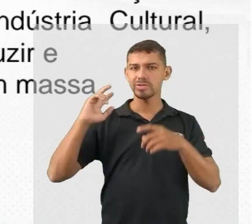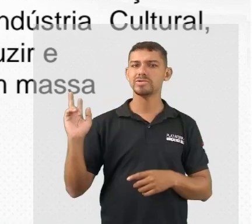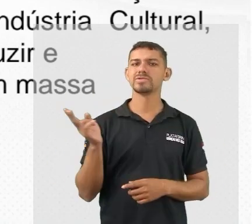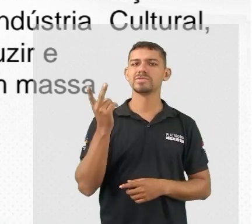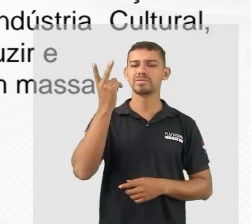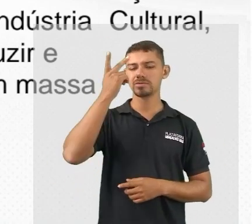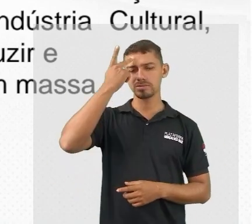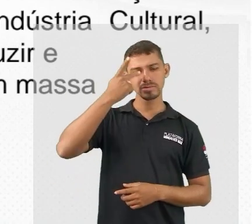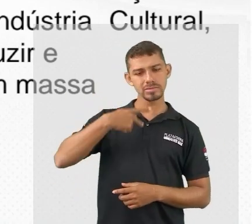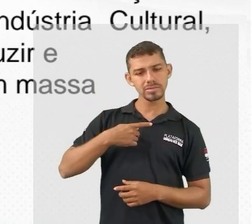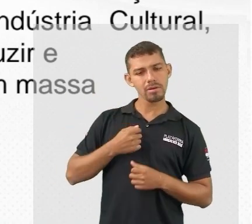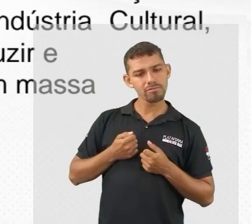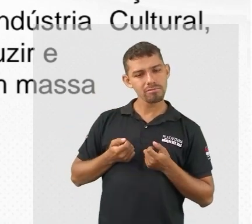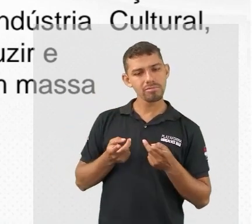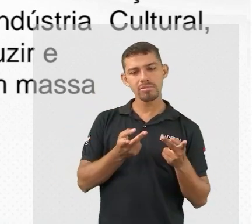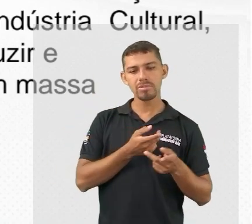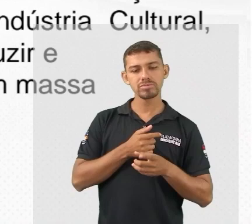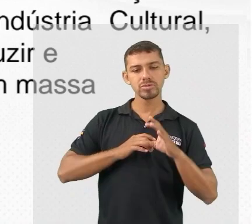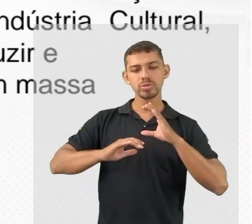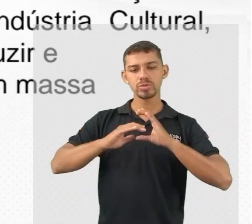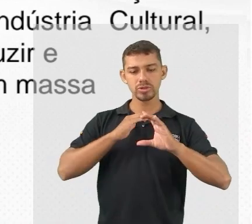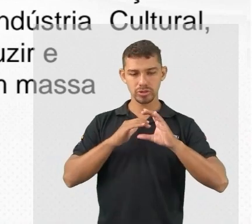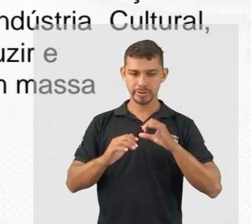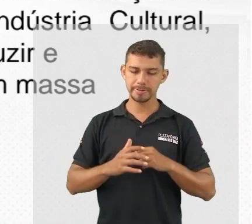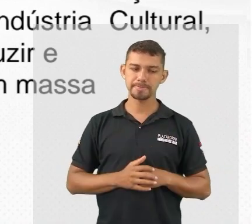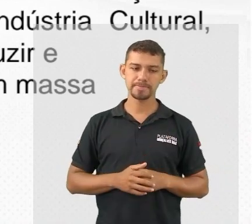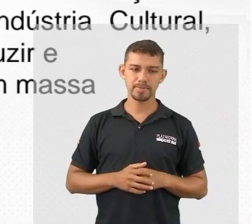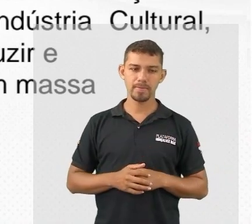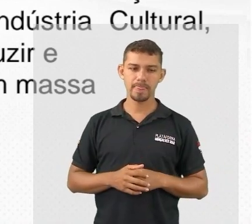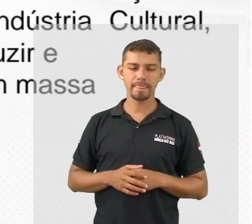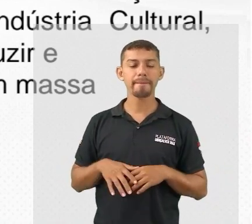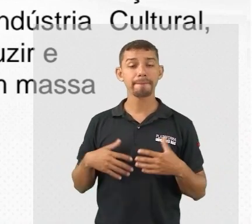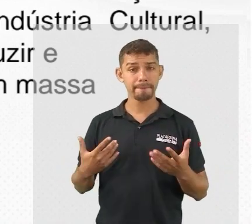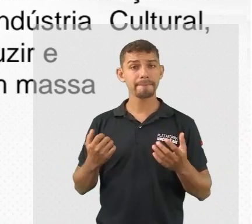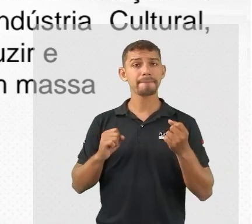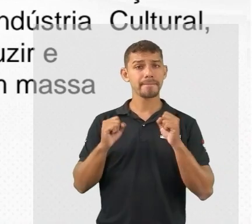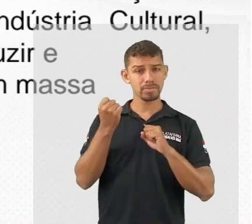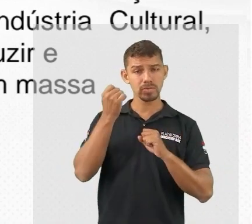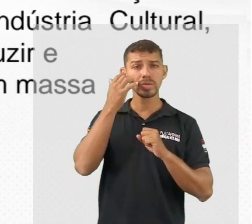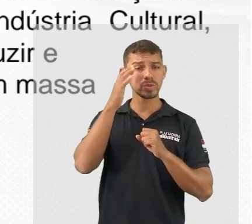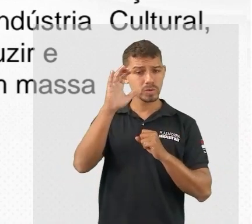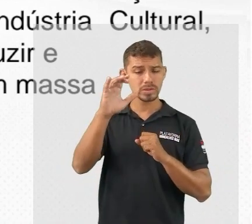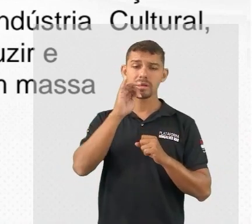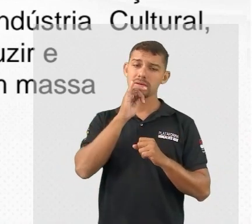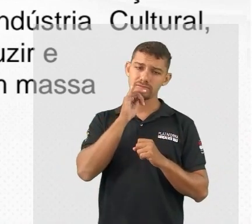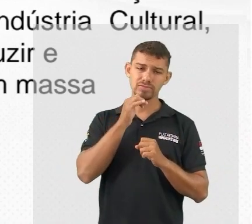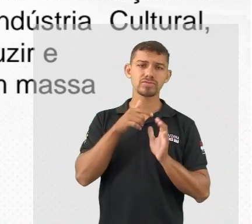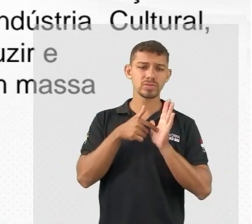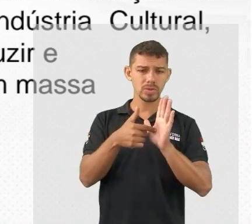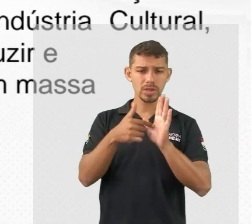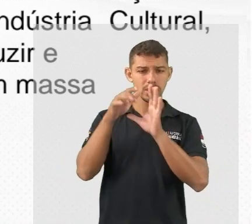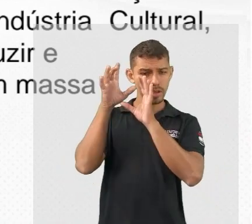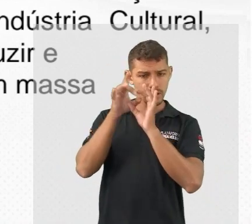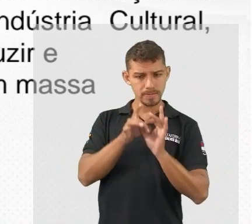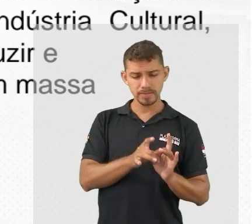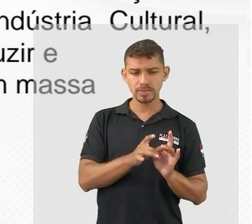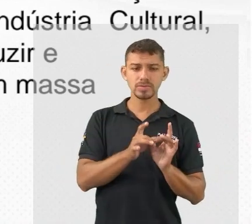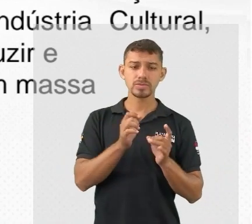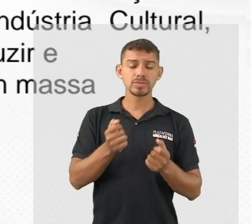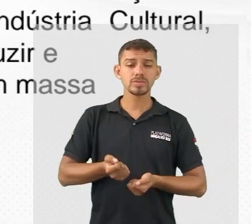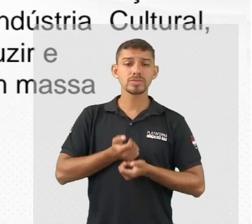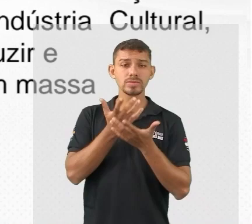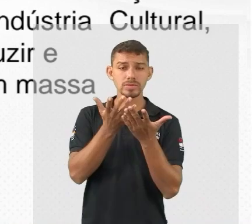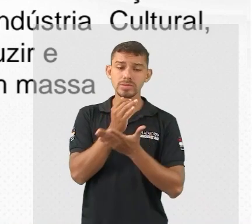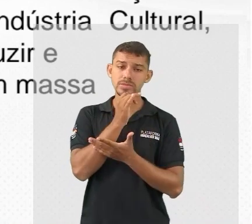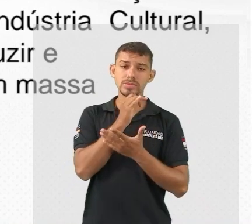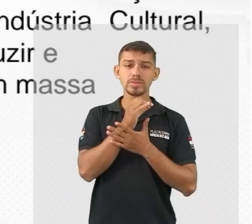valores, sobretudo a partir dos meios de comunicação, tá? Então, a indústria cultural, por exemplo, age nesse contexto ao produzir